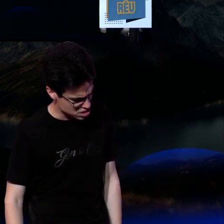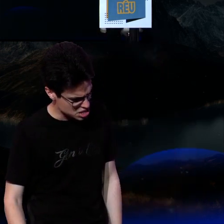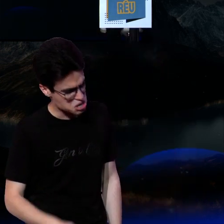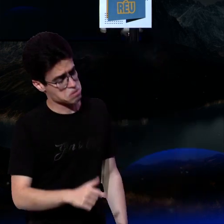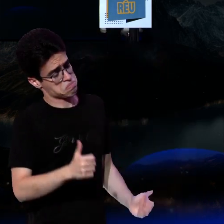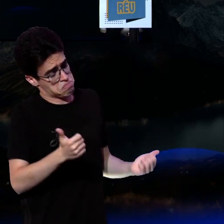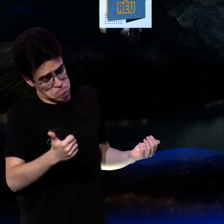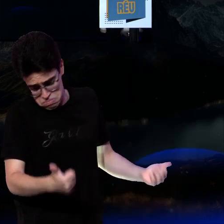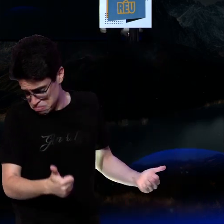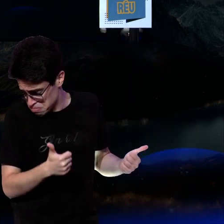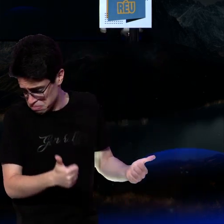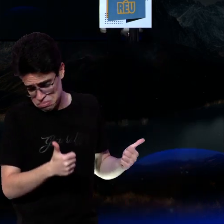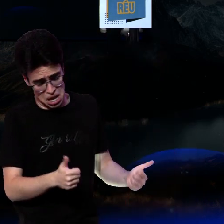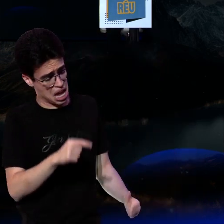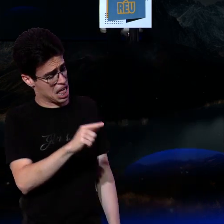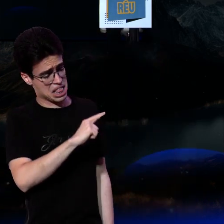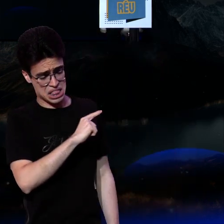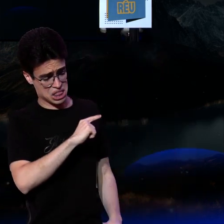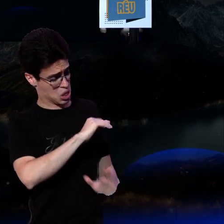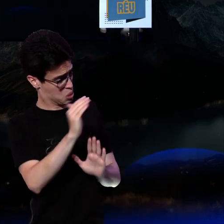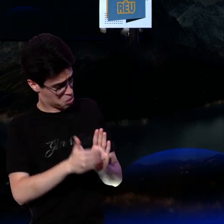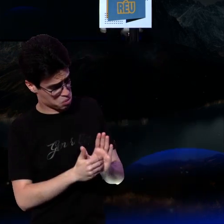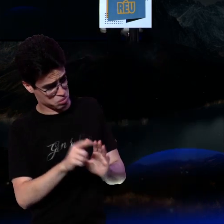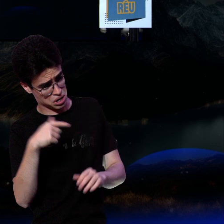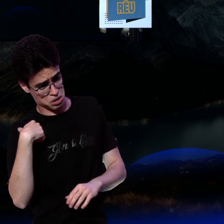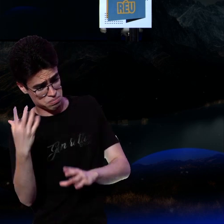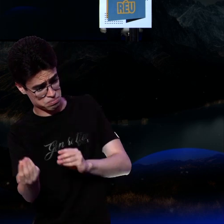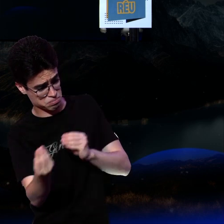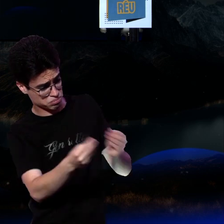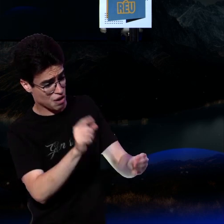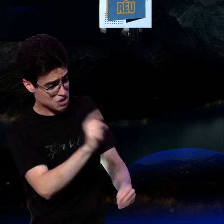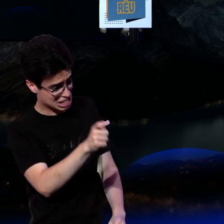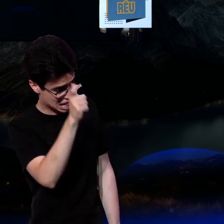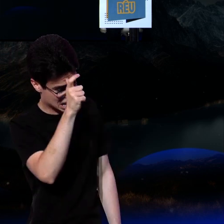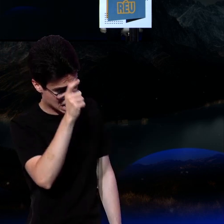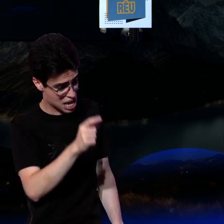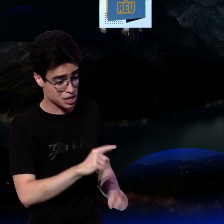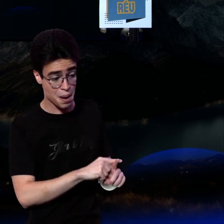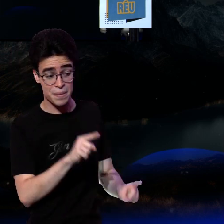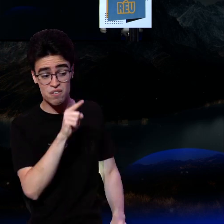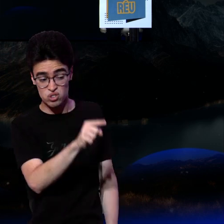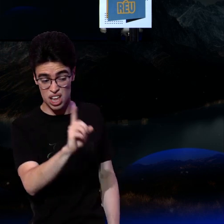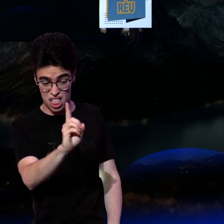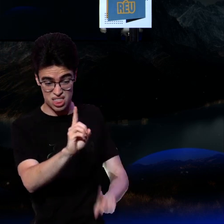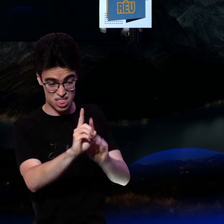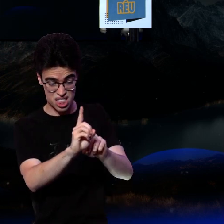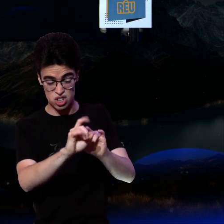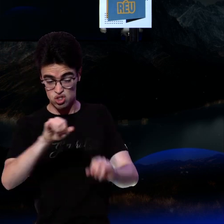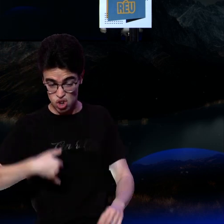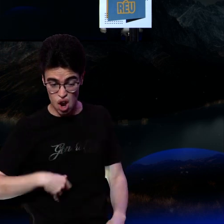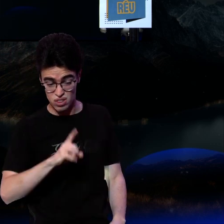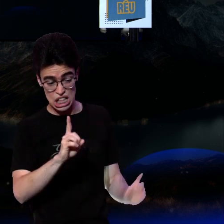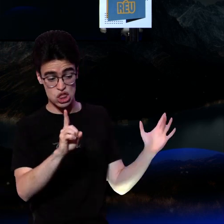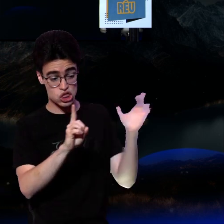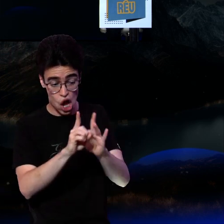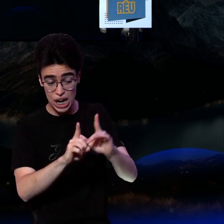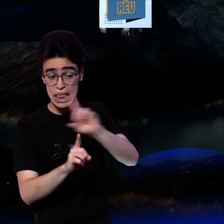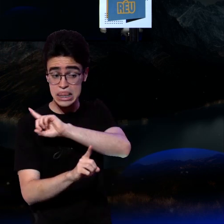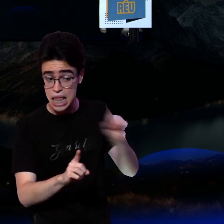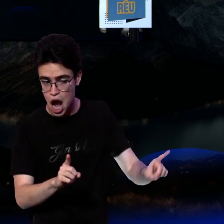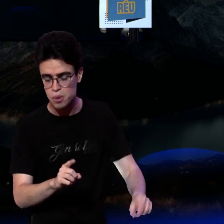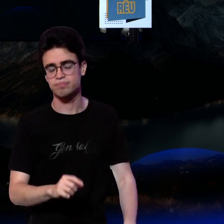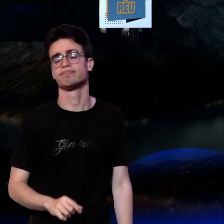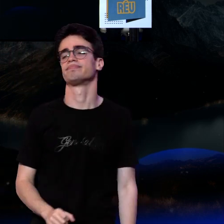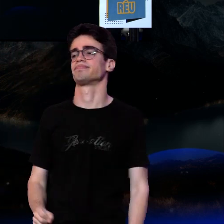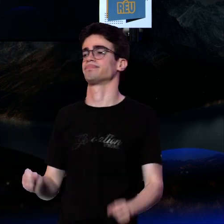pois bem, tudo o que ele possui está nas suas mãos, apenas não toque diretamente nele. Então Satanás saiu